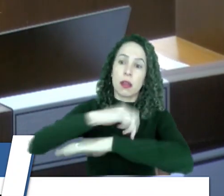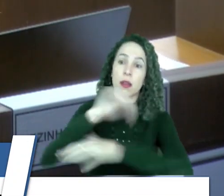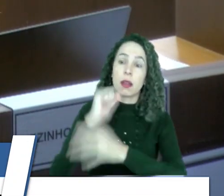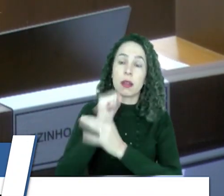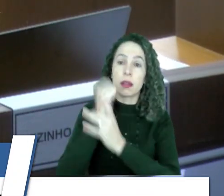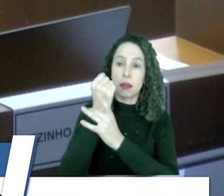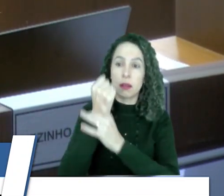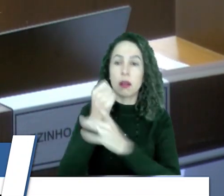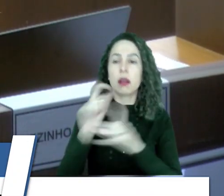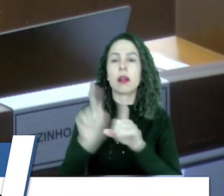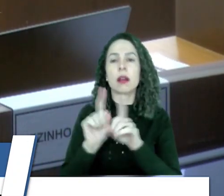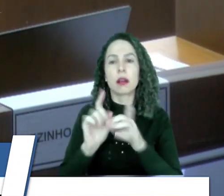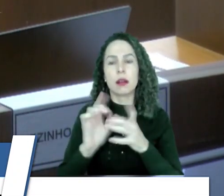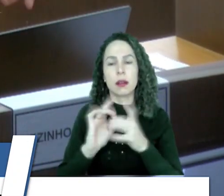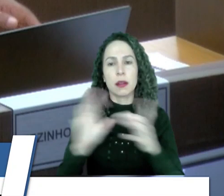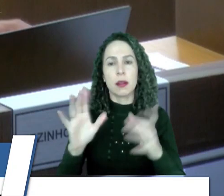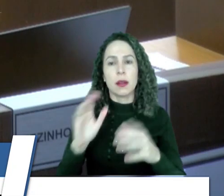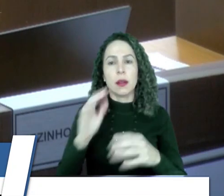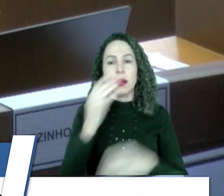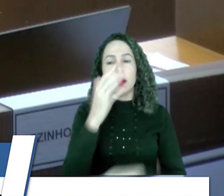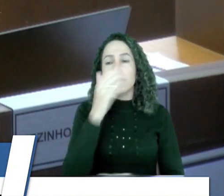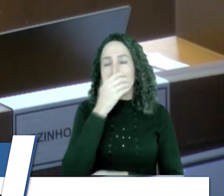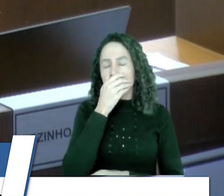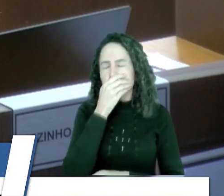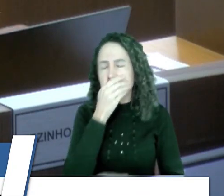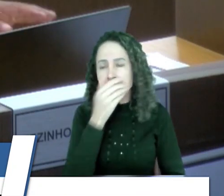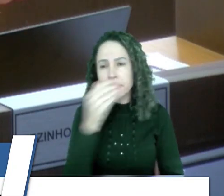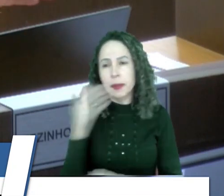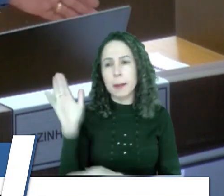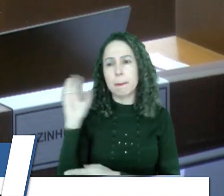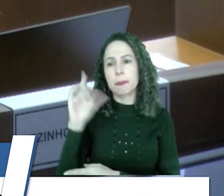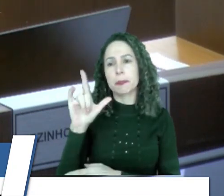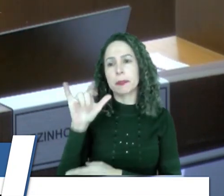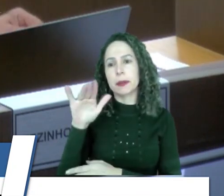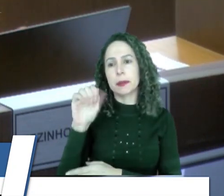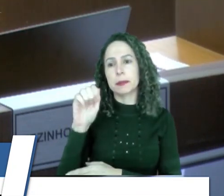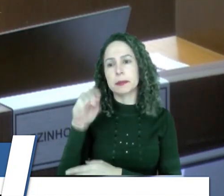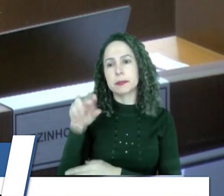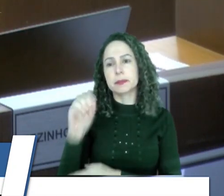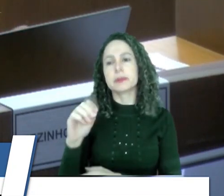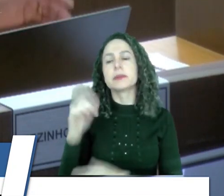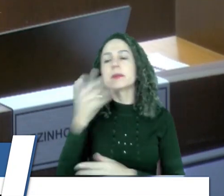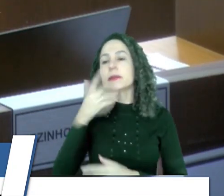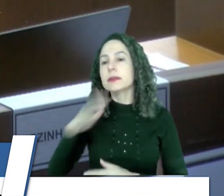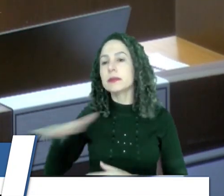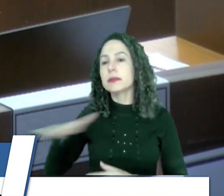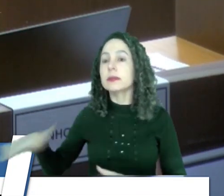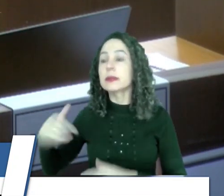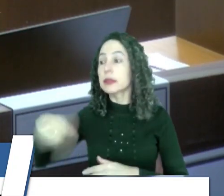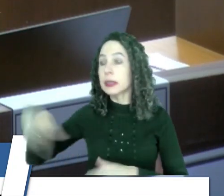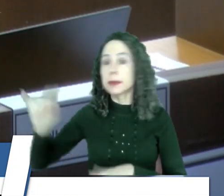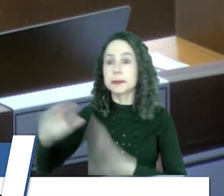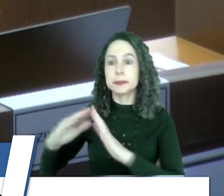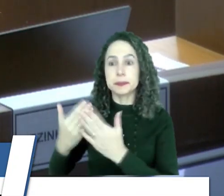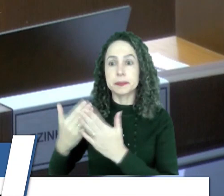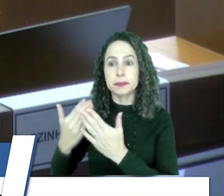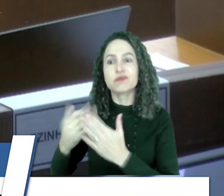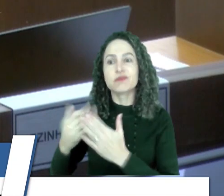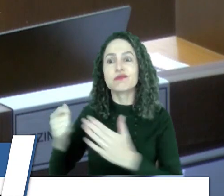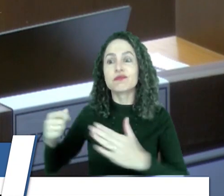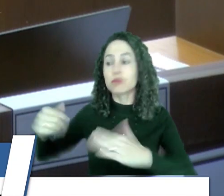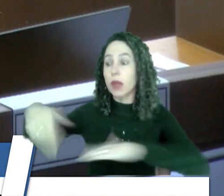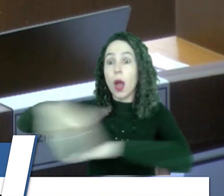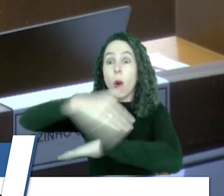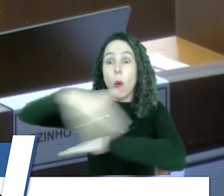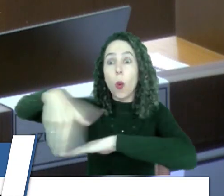lá do Jardim do Líbano para o Piratininga. As crianças que iam para a escola, eles tinham que passar no meio da rua. Inclusive,